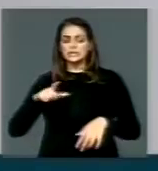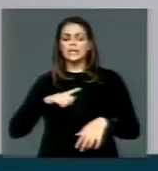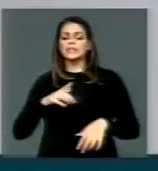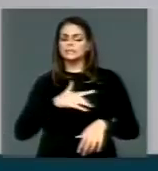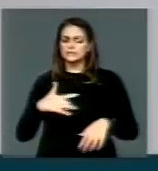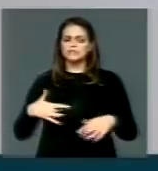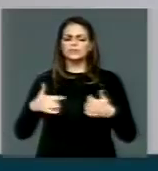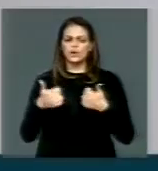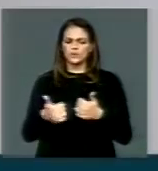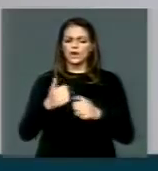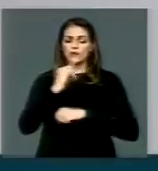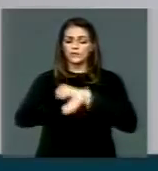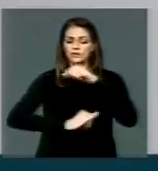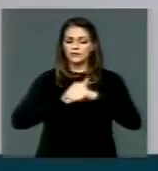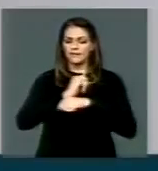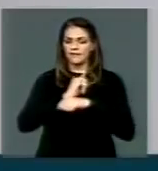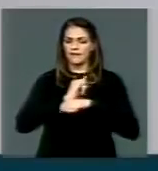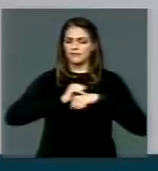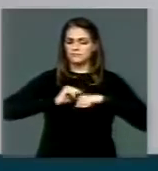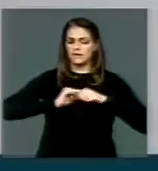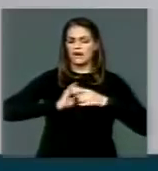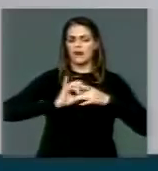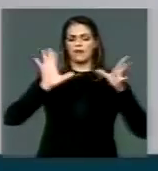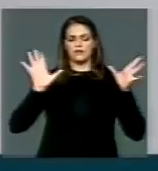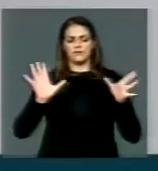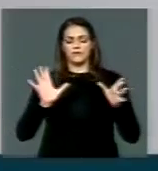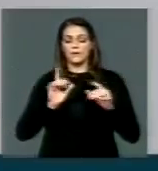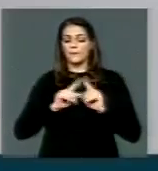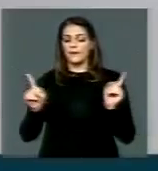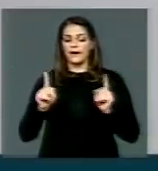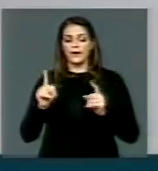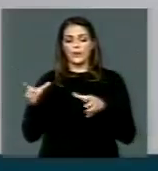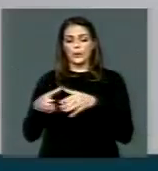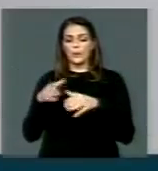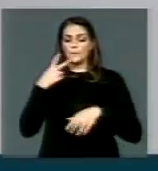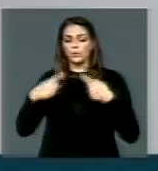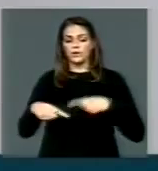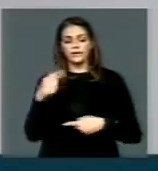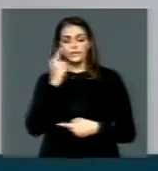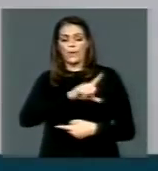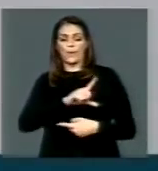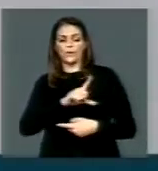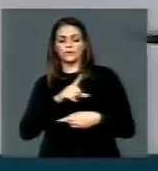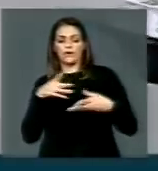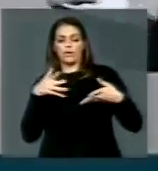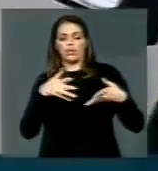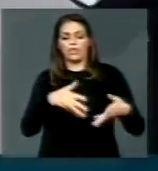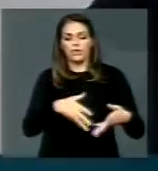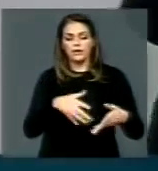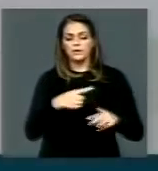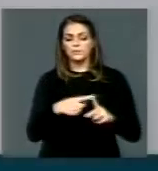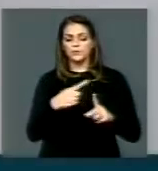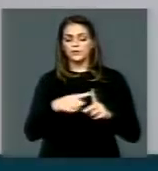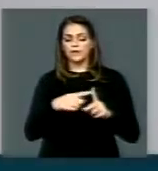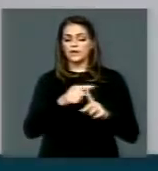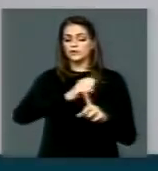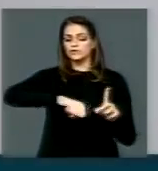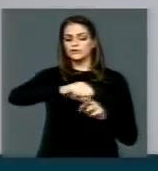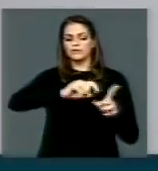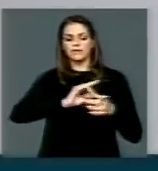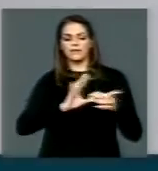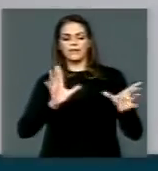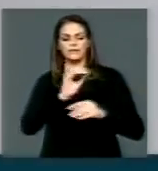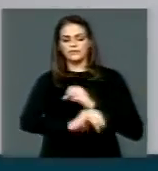do mundo da internet, que os partidos não conseguem vocalizar os interesses sociais, que